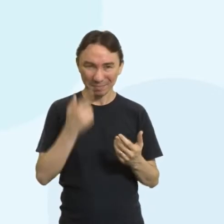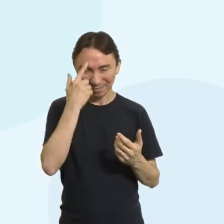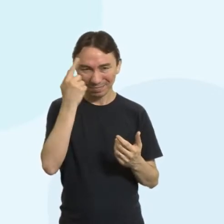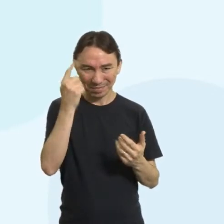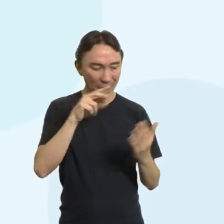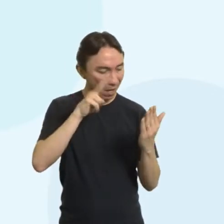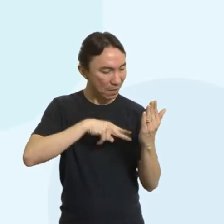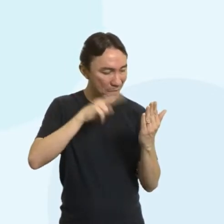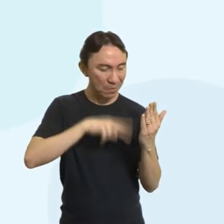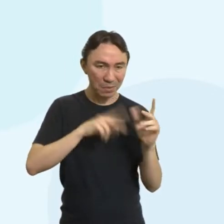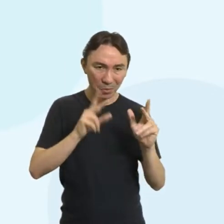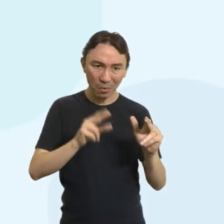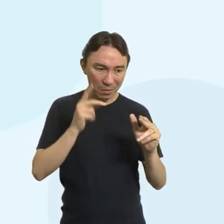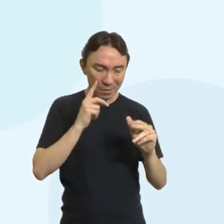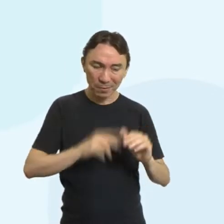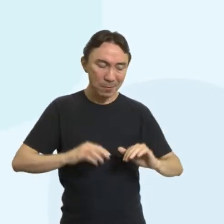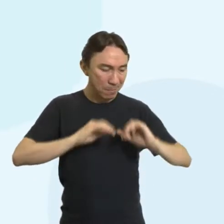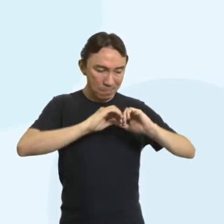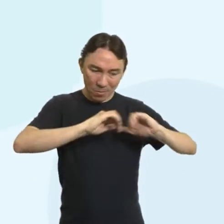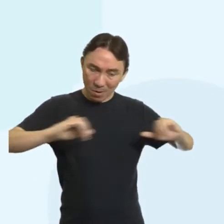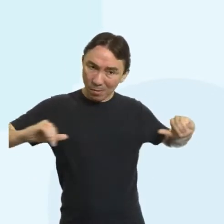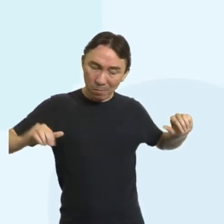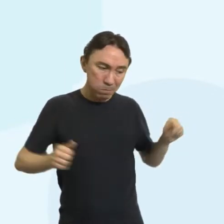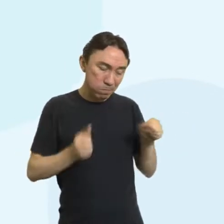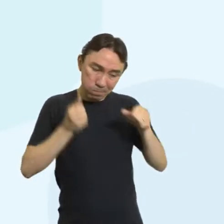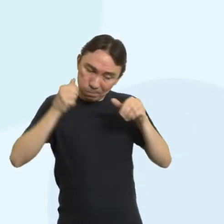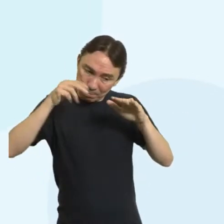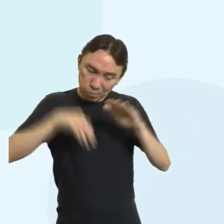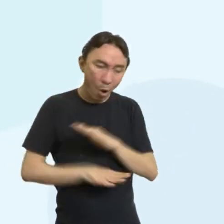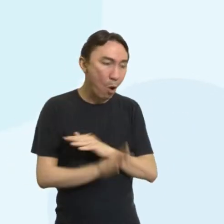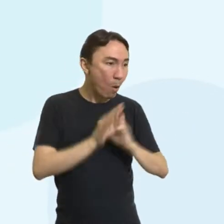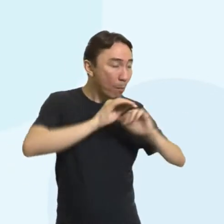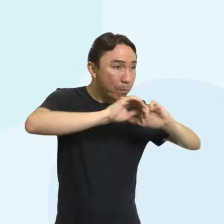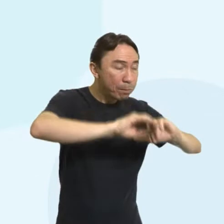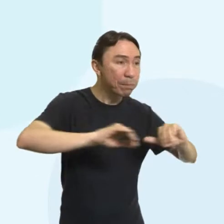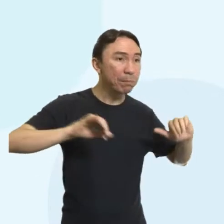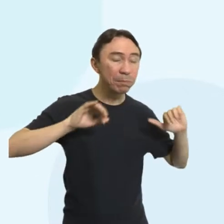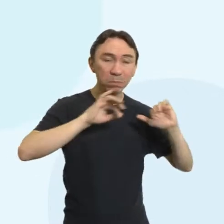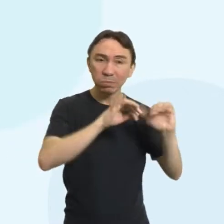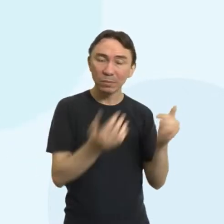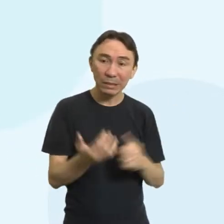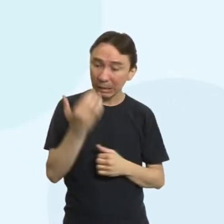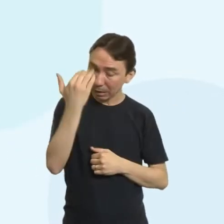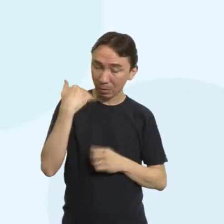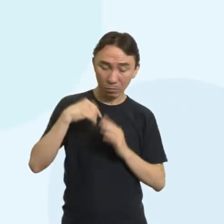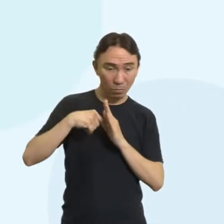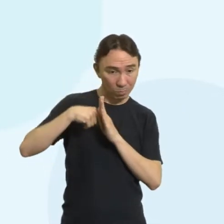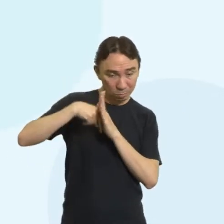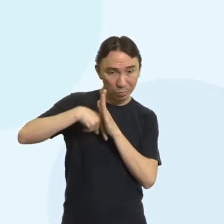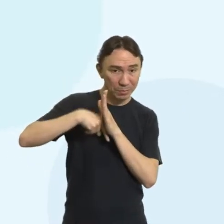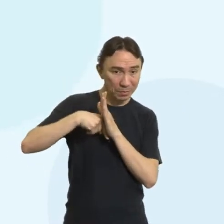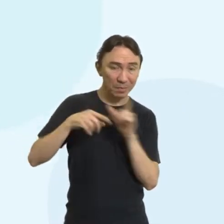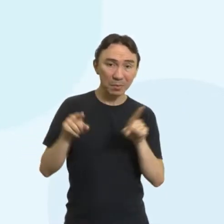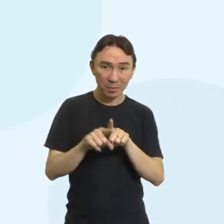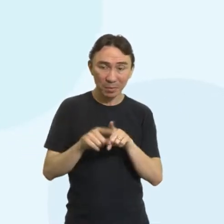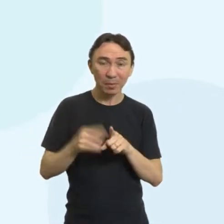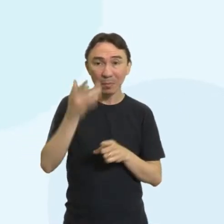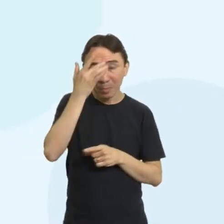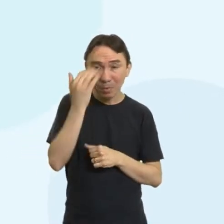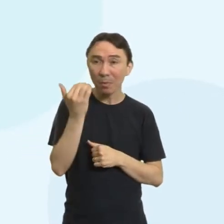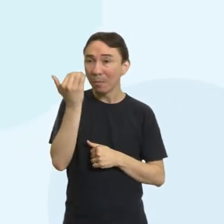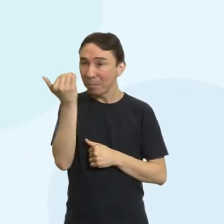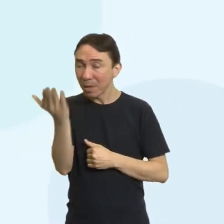Tanto em si mesmo, quanto na subjetividade, na exploração do outro, né? E toda a